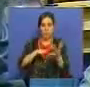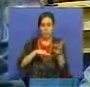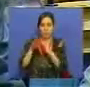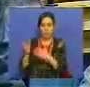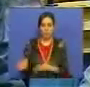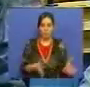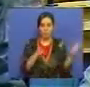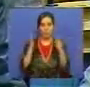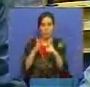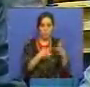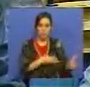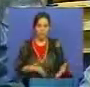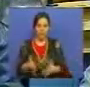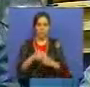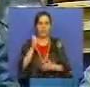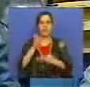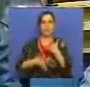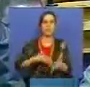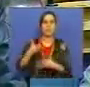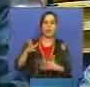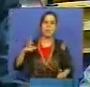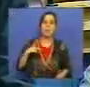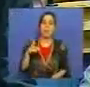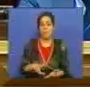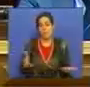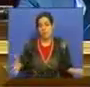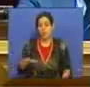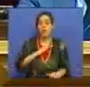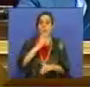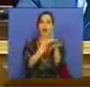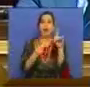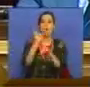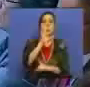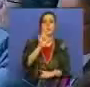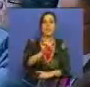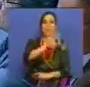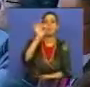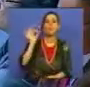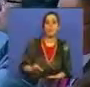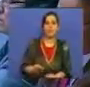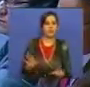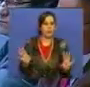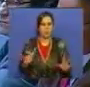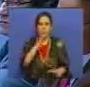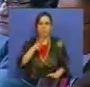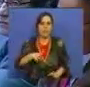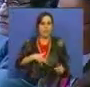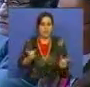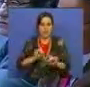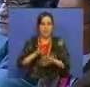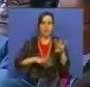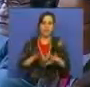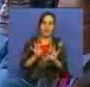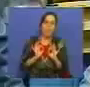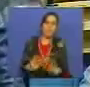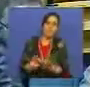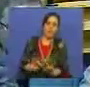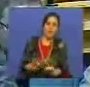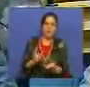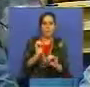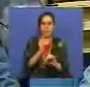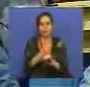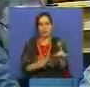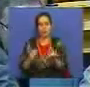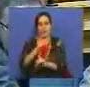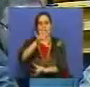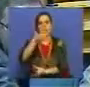produção e uma estratégia industrial para o país. Quando o senhor aumenta 6%, não me venha dizer que fez um favor por não